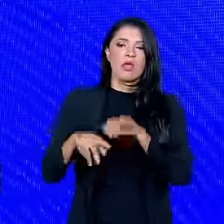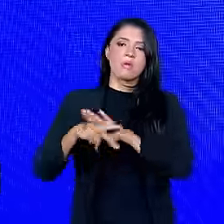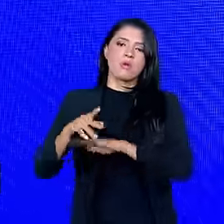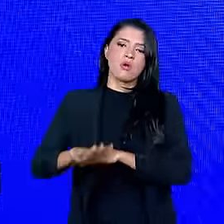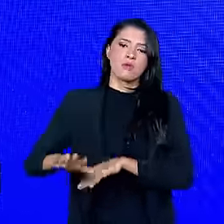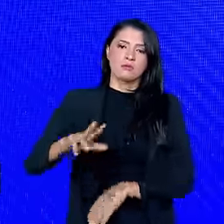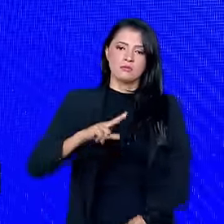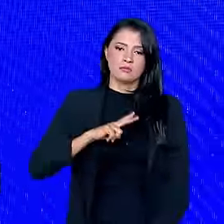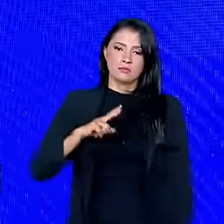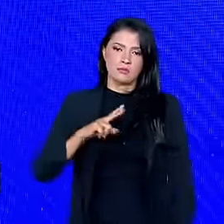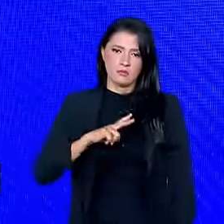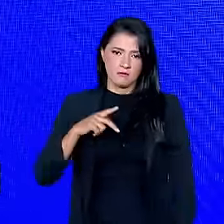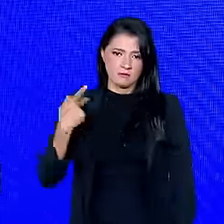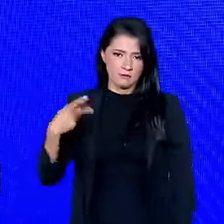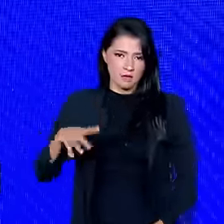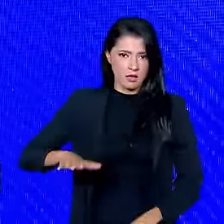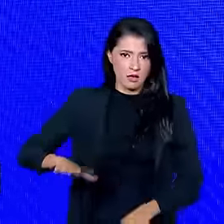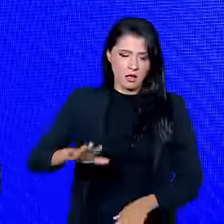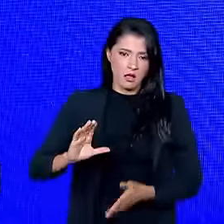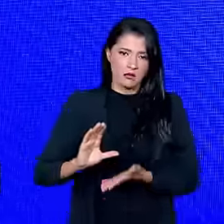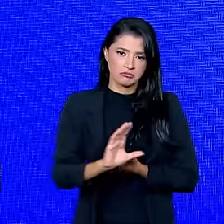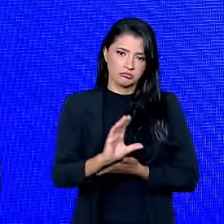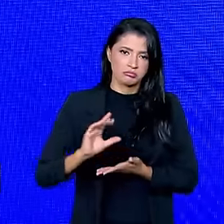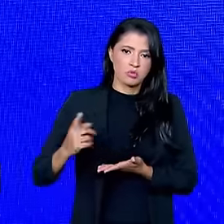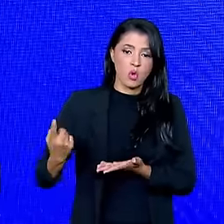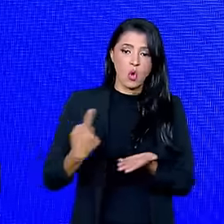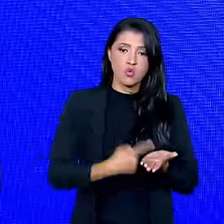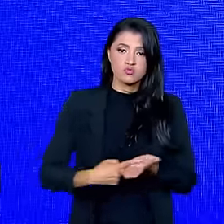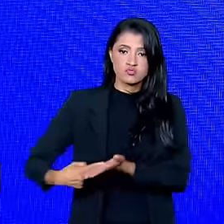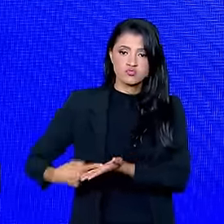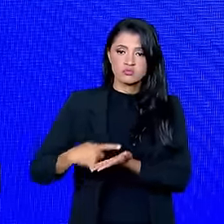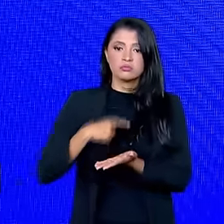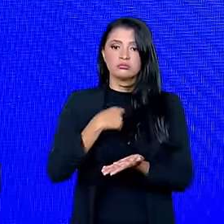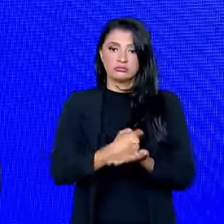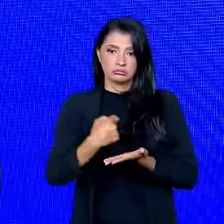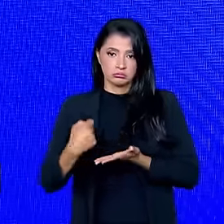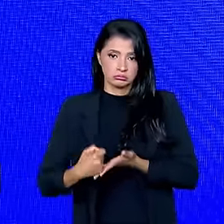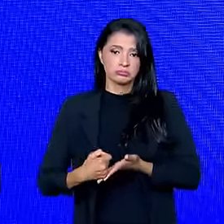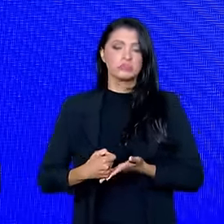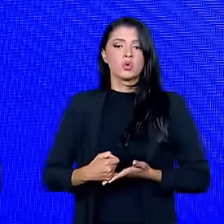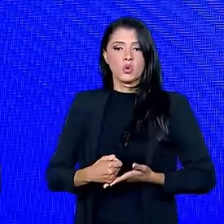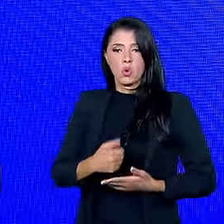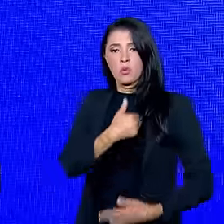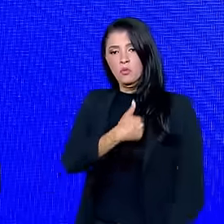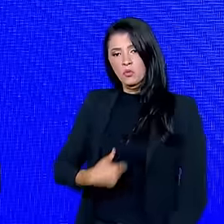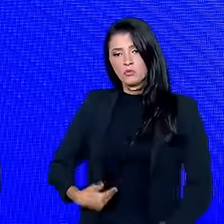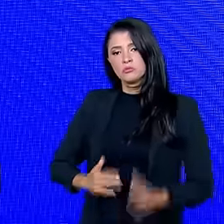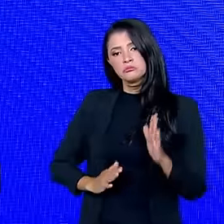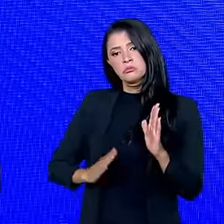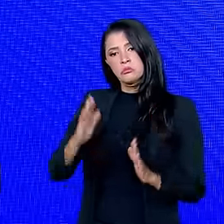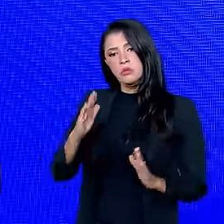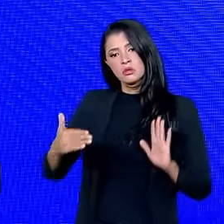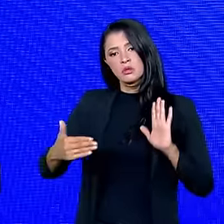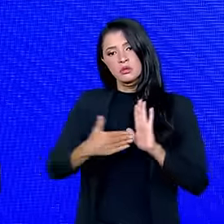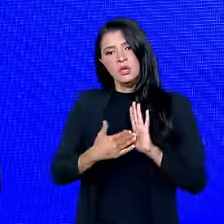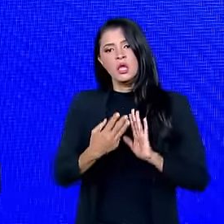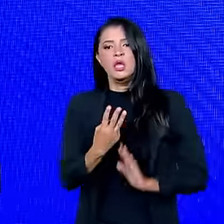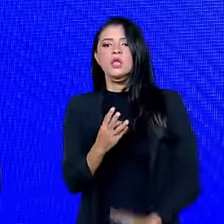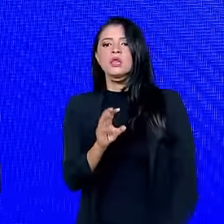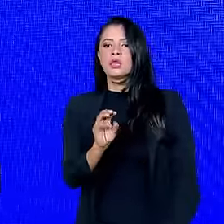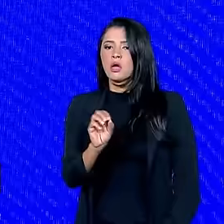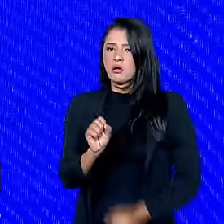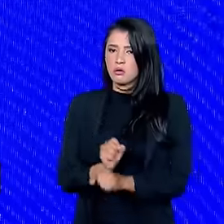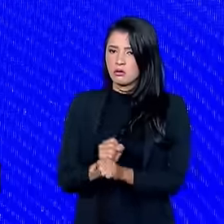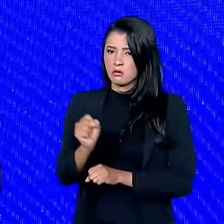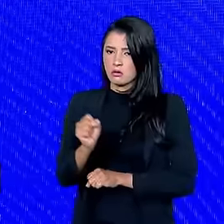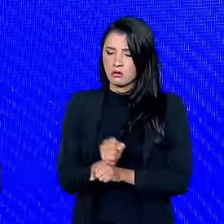privada com concessões públicas dentro de um prazo de até 30 anos e